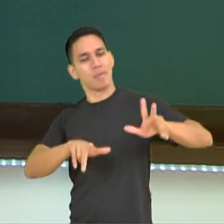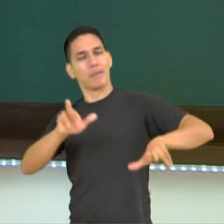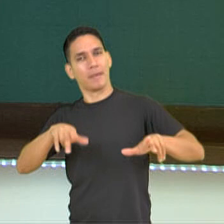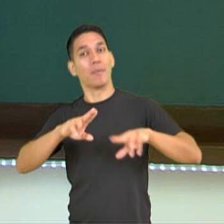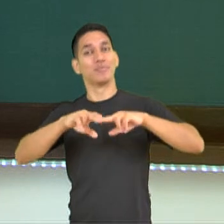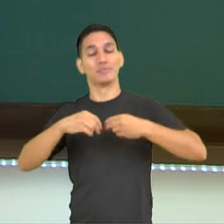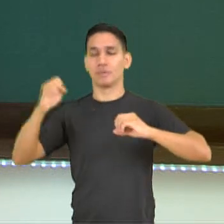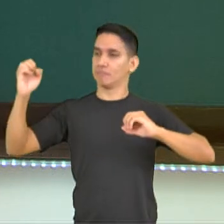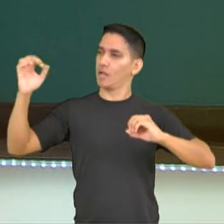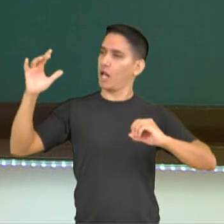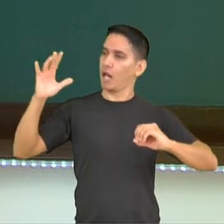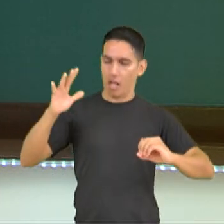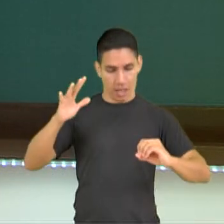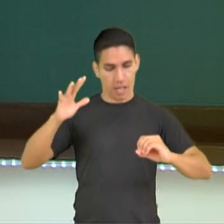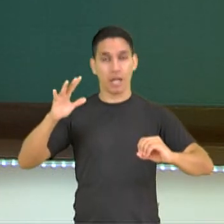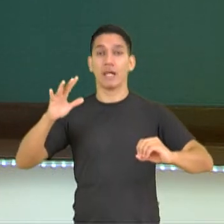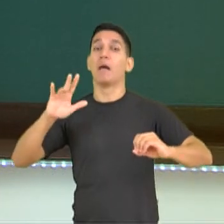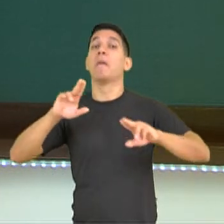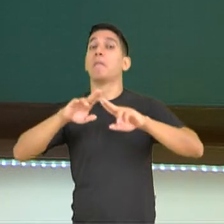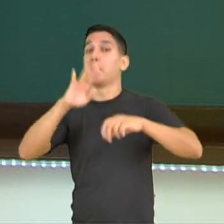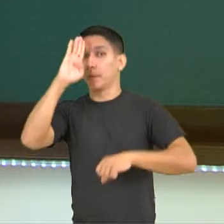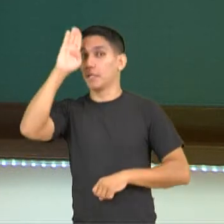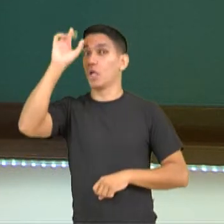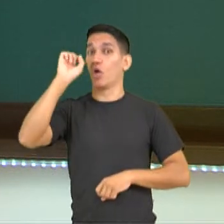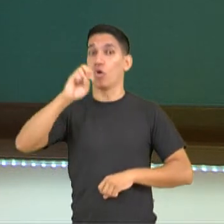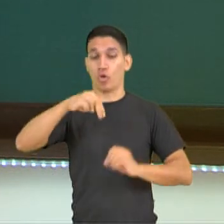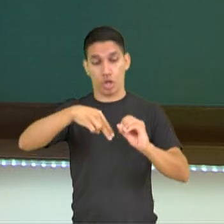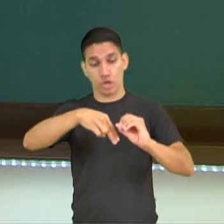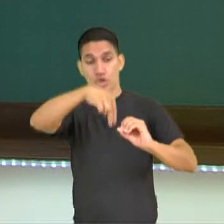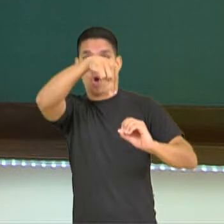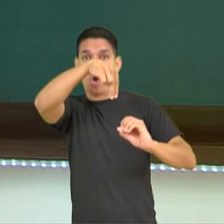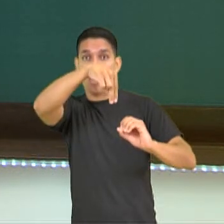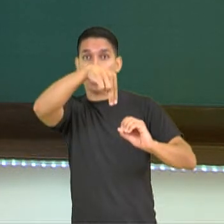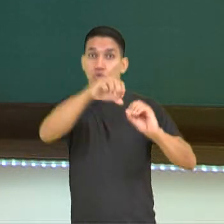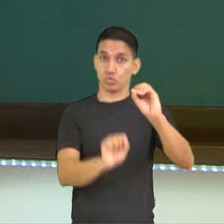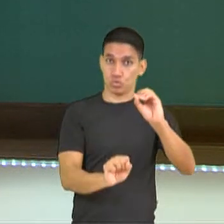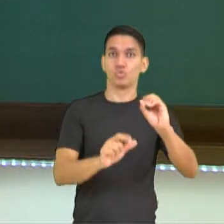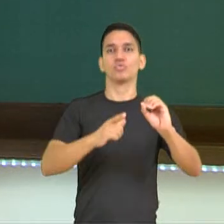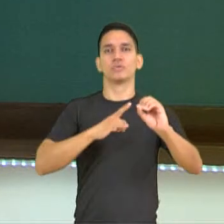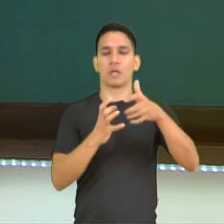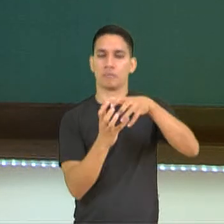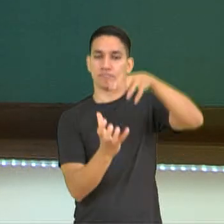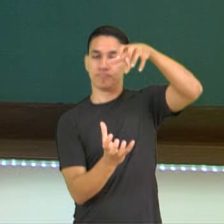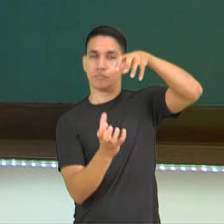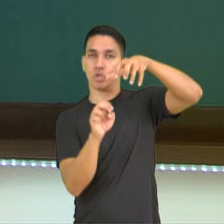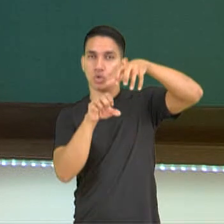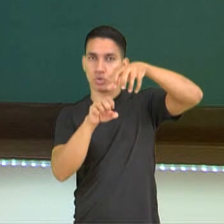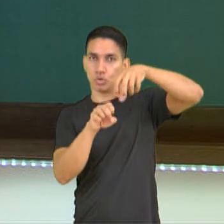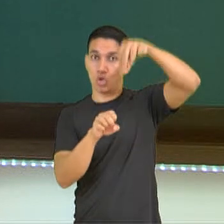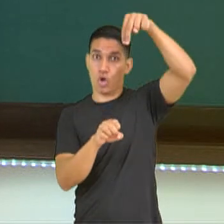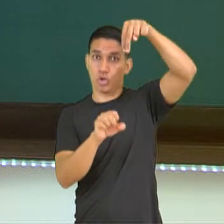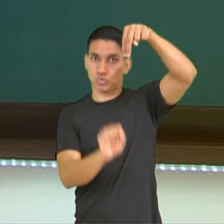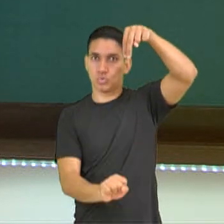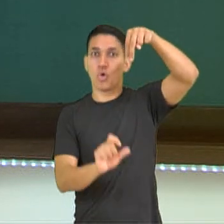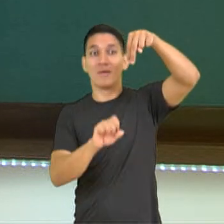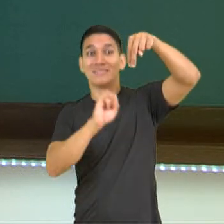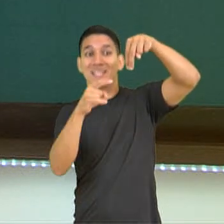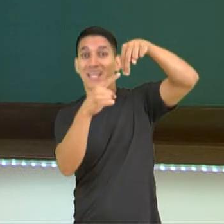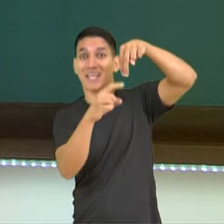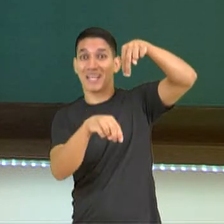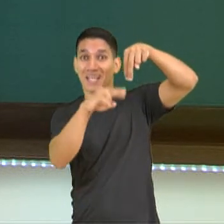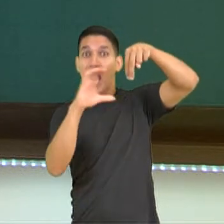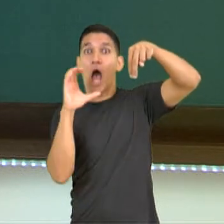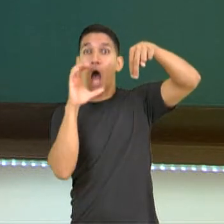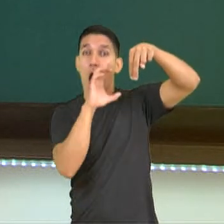calor, principalmente nos hemisférios norte e sul, então, quando é mais aquecido no norte, é menos aquecido